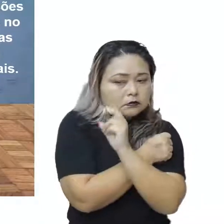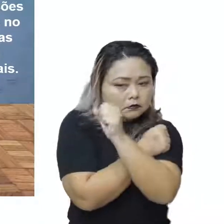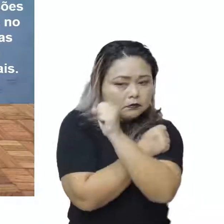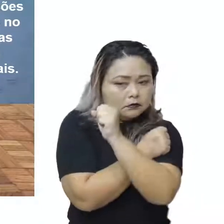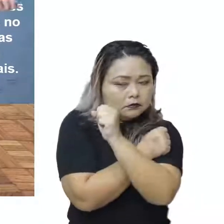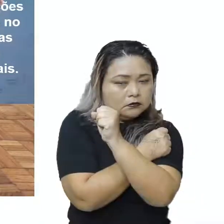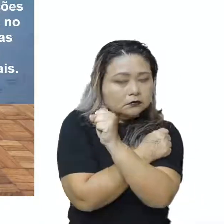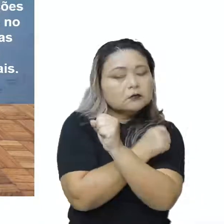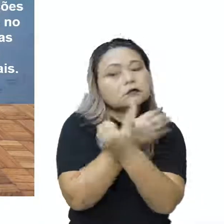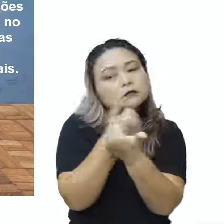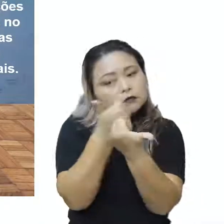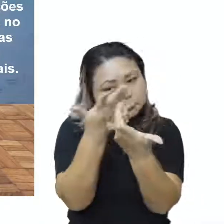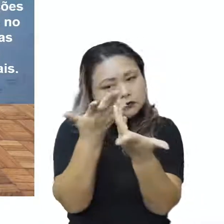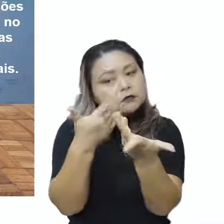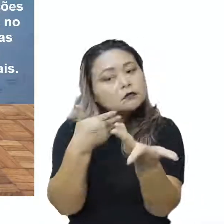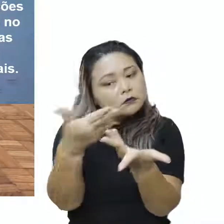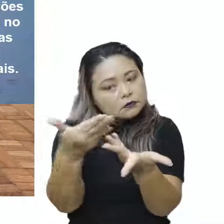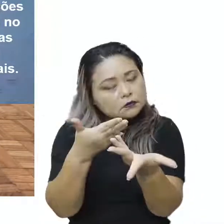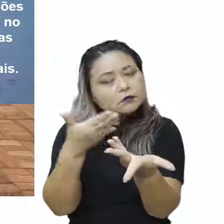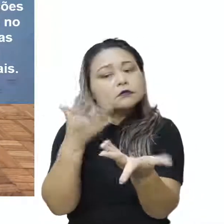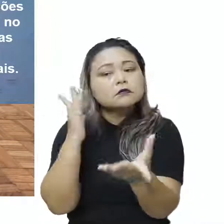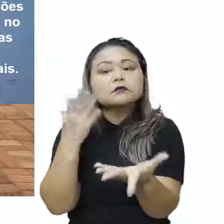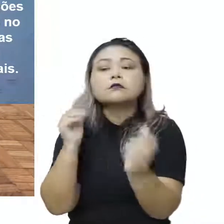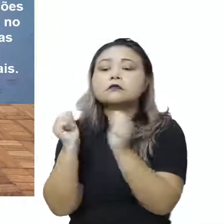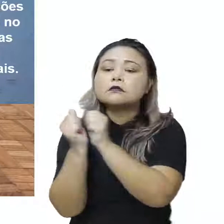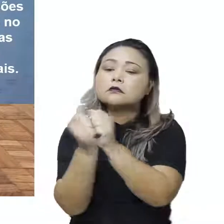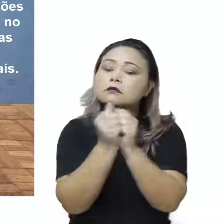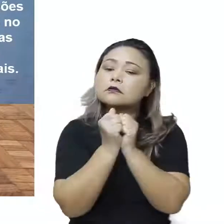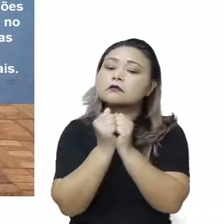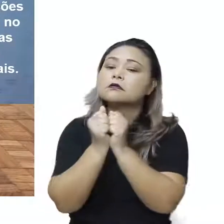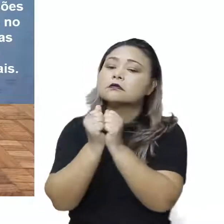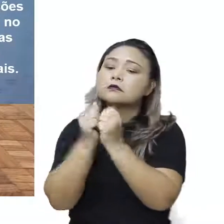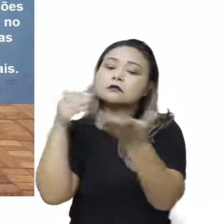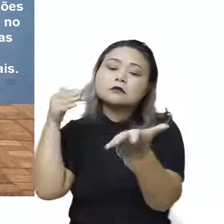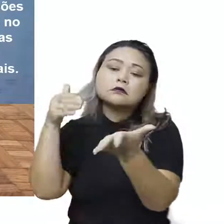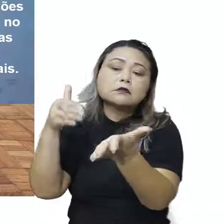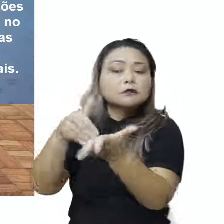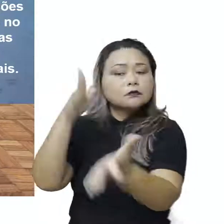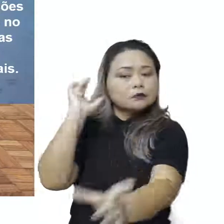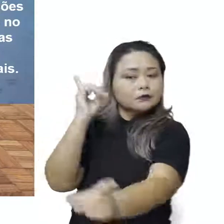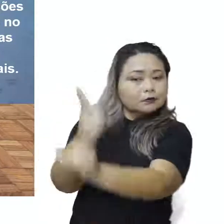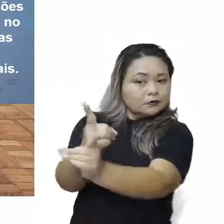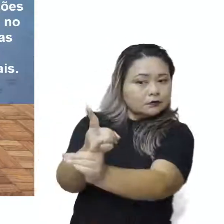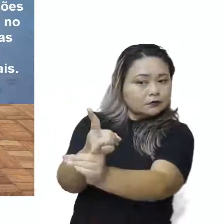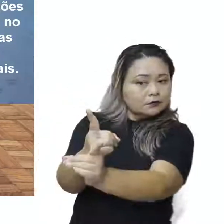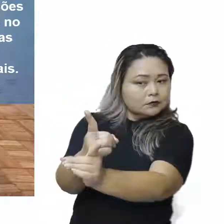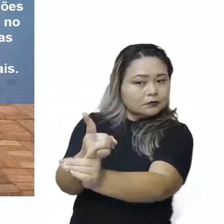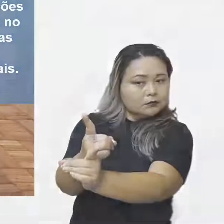e estaremos juntos na próxima aula. Até o nosso próximo encontro.